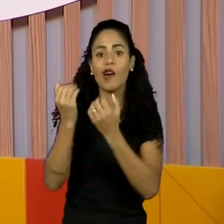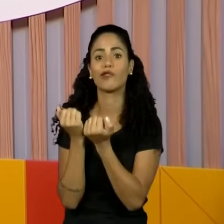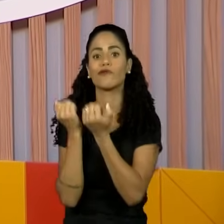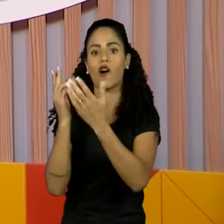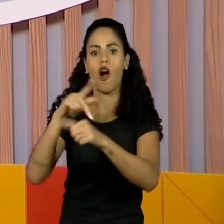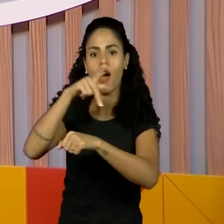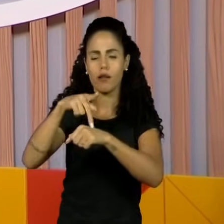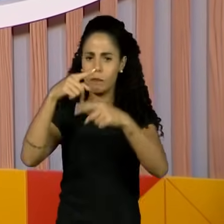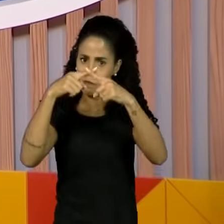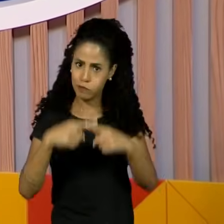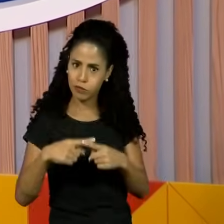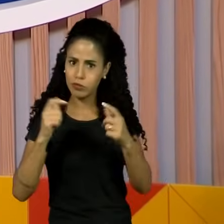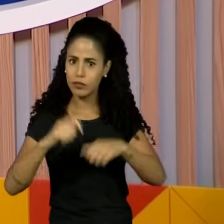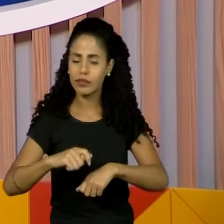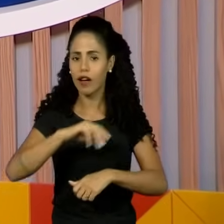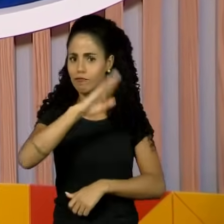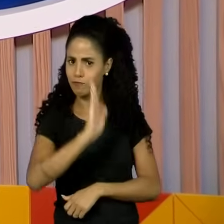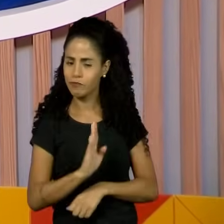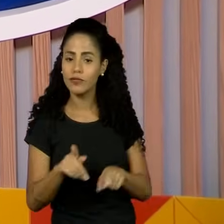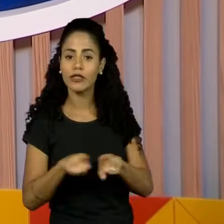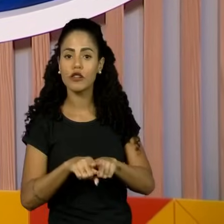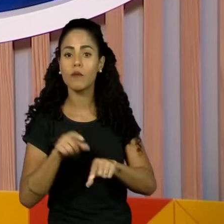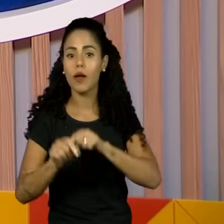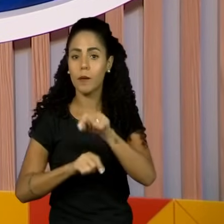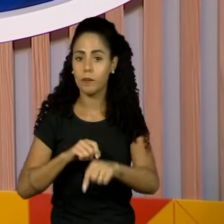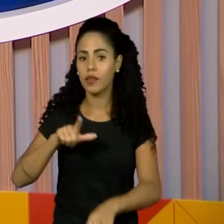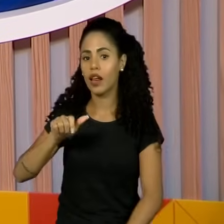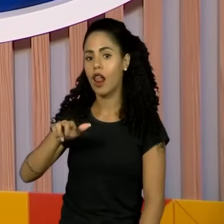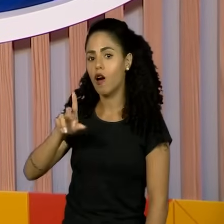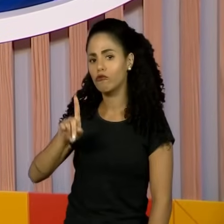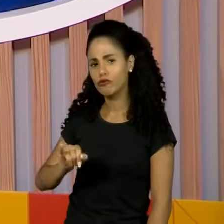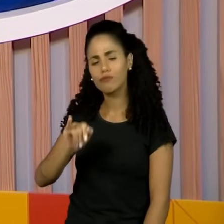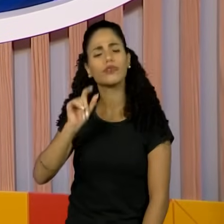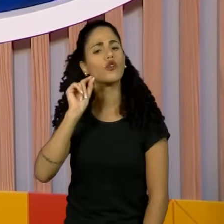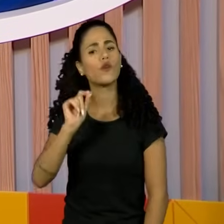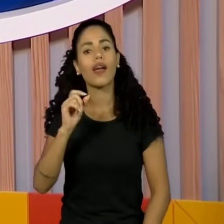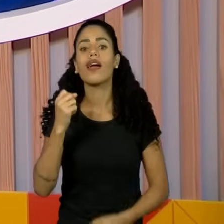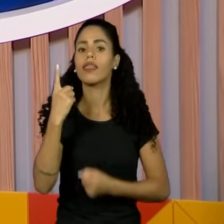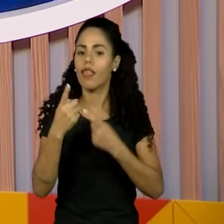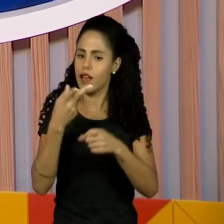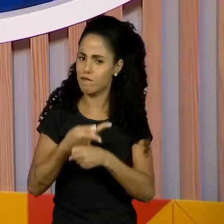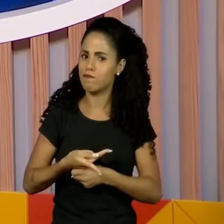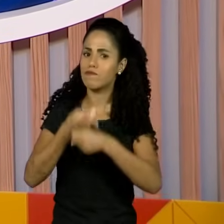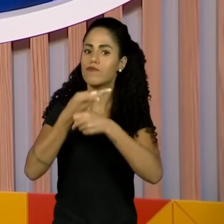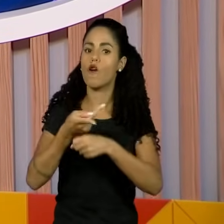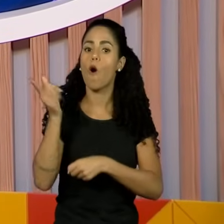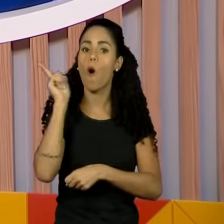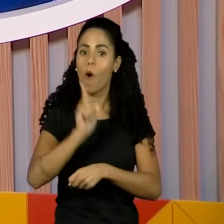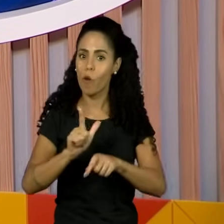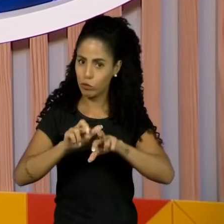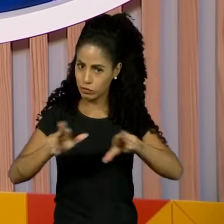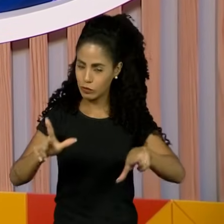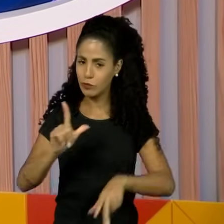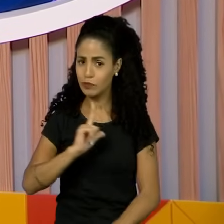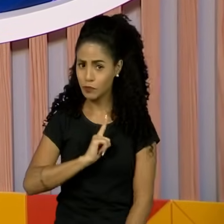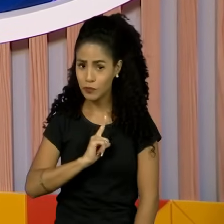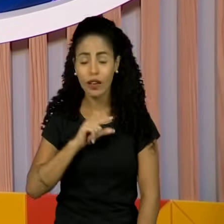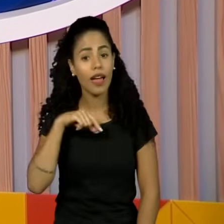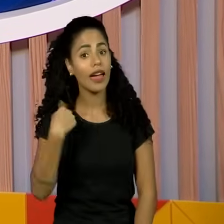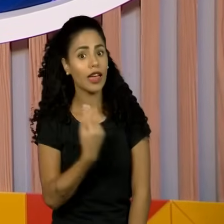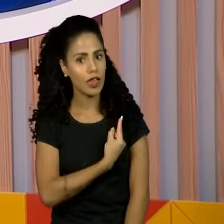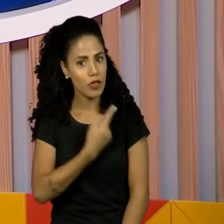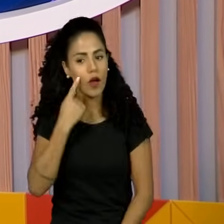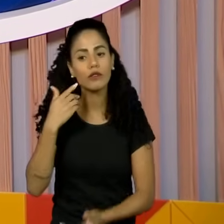nacionais e internacionais. Uma delas é a Loud, que detém alguns títulos mundiais no jogo Valorant. E a